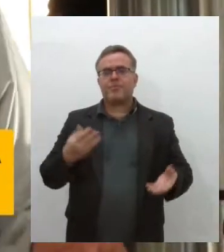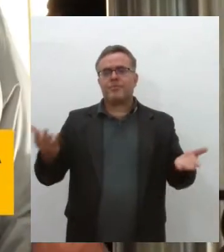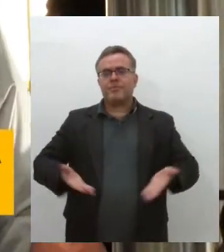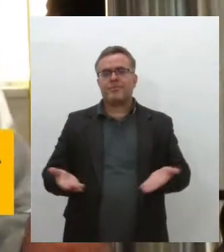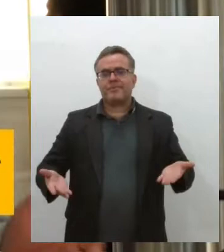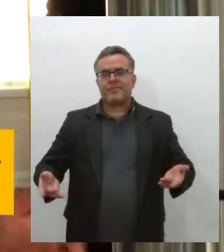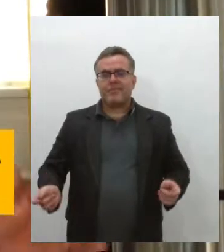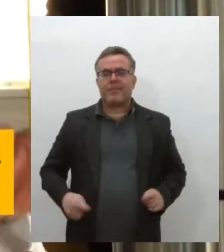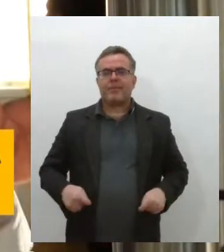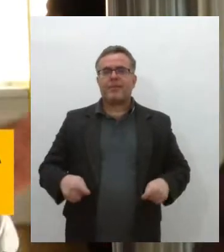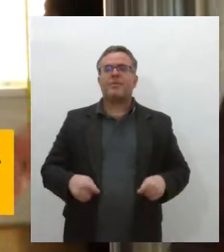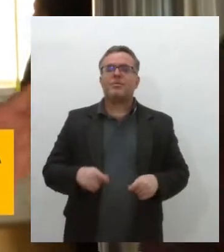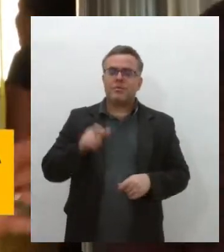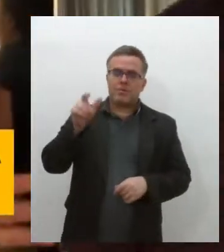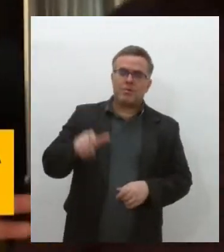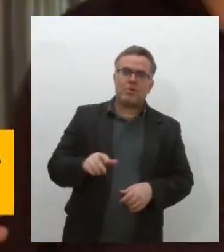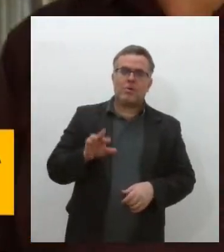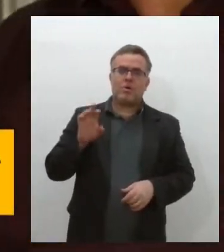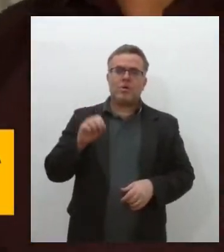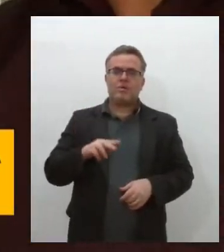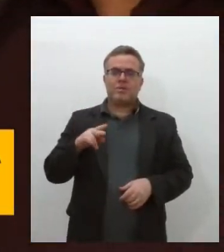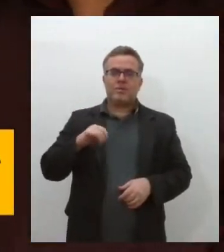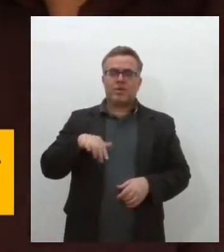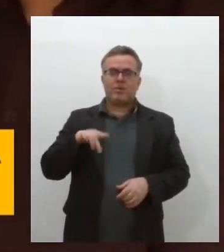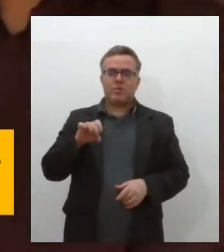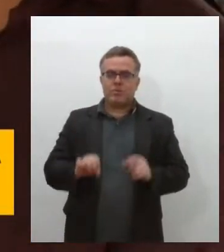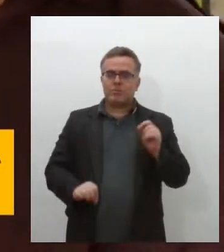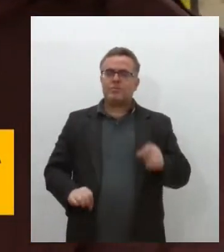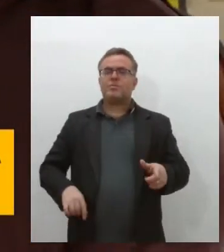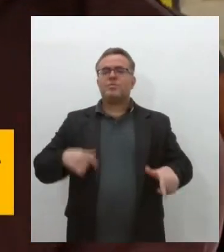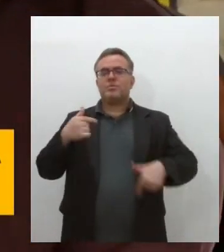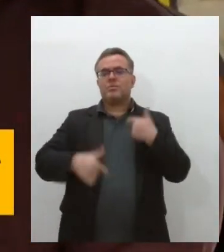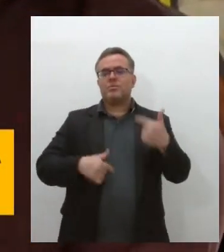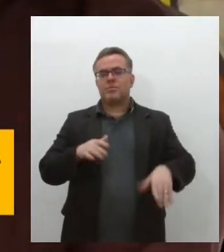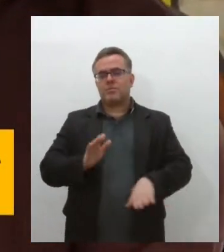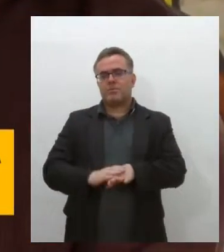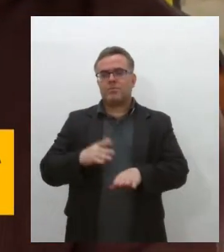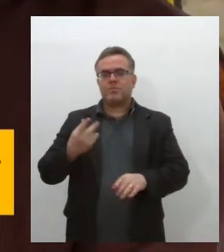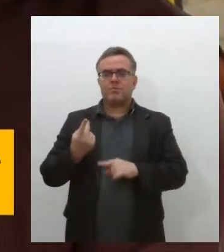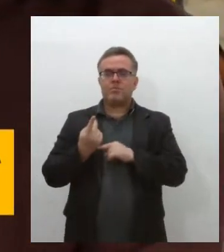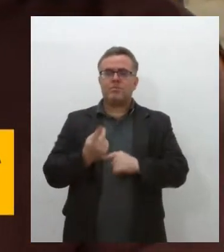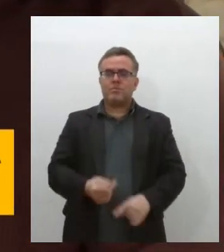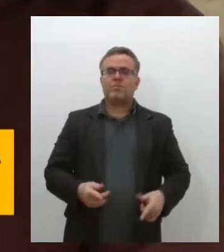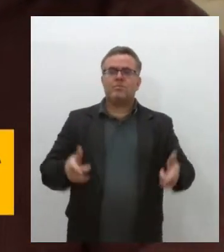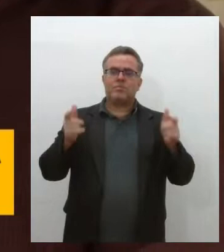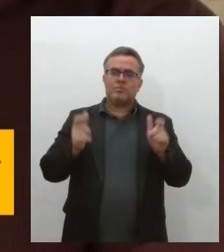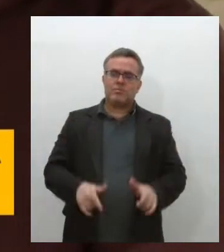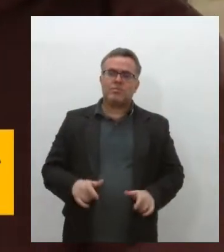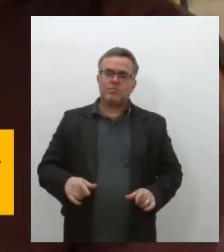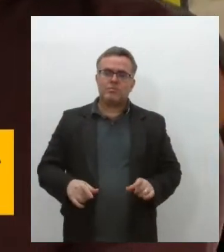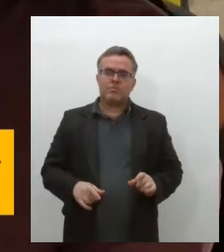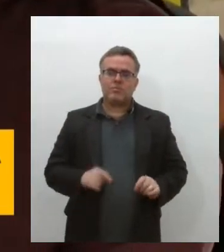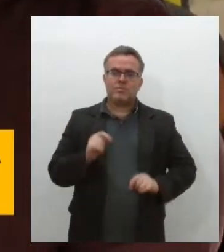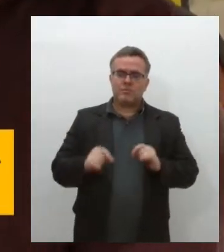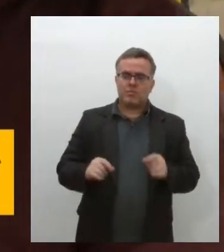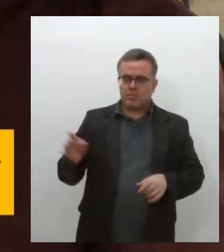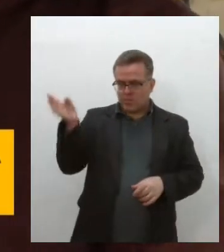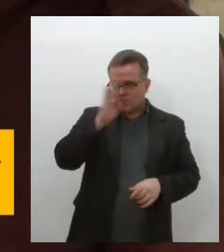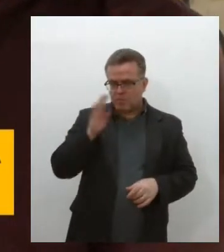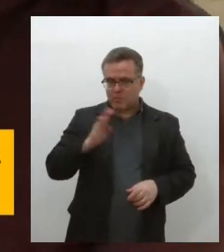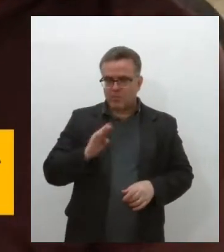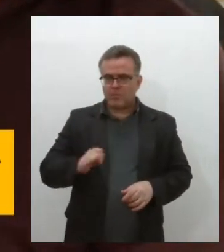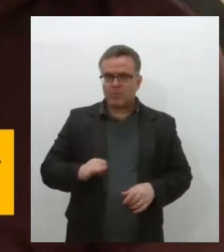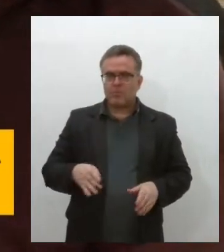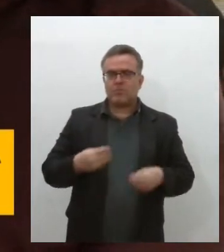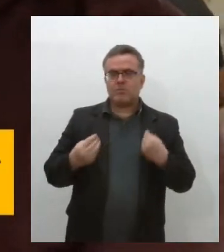Sergipe, Rosinaldo Garcia. É um dos serviços mais procurados, inclusive nas agências dos Correios em todo o Brasil. Isso, exatamente. É um